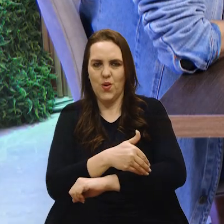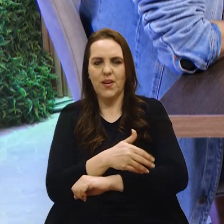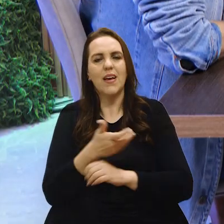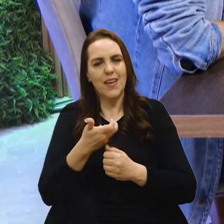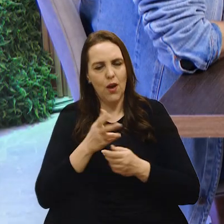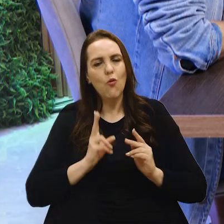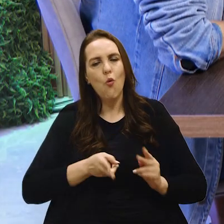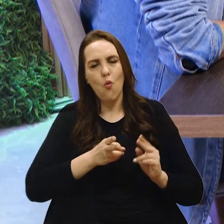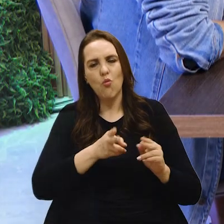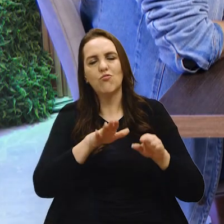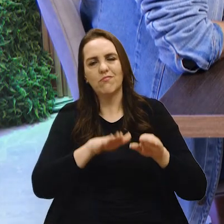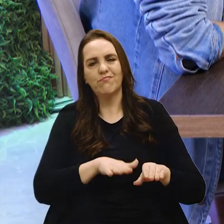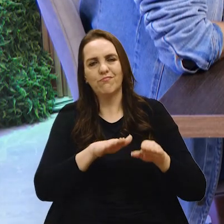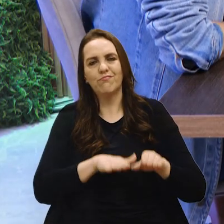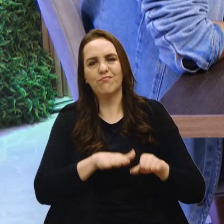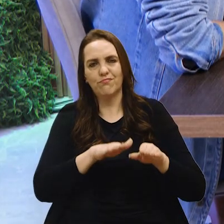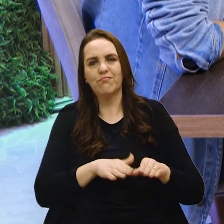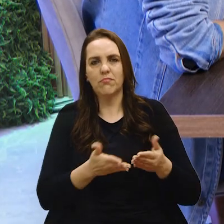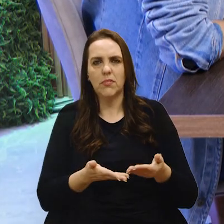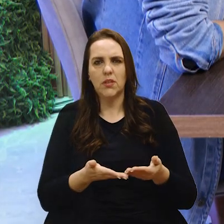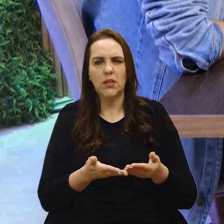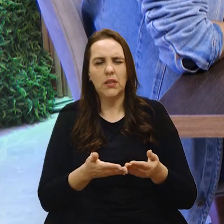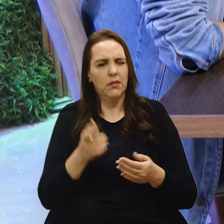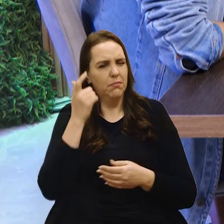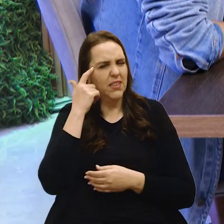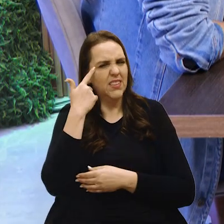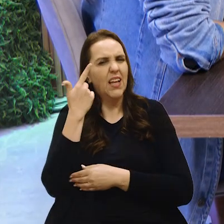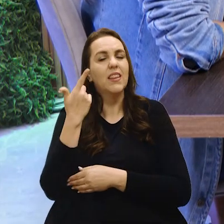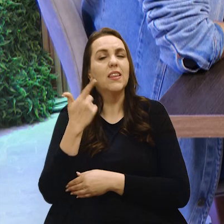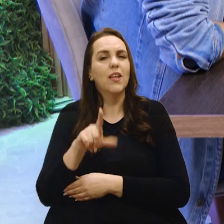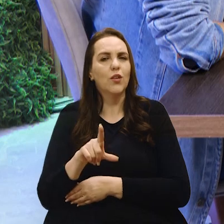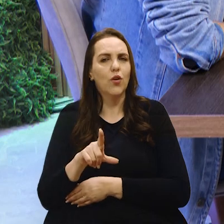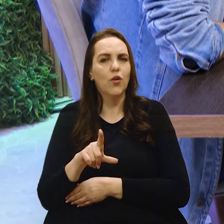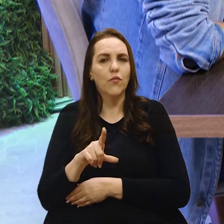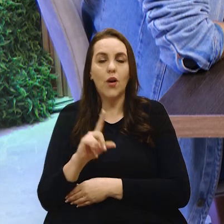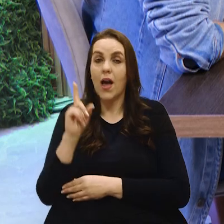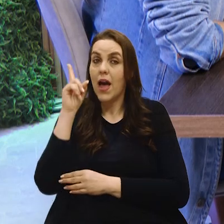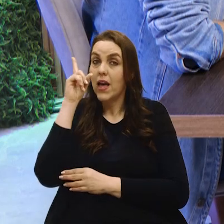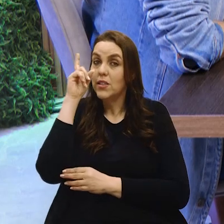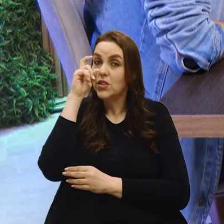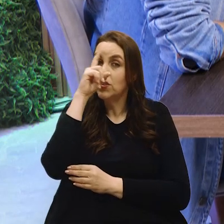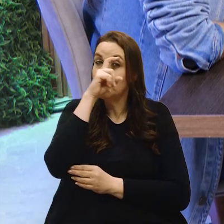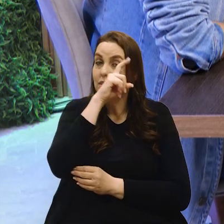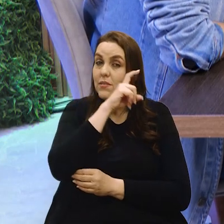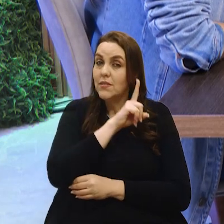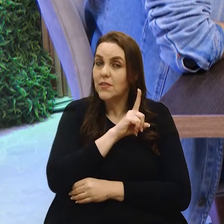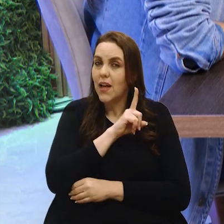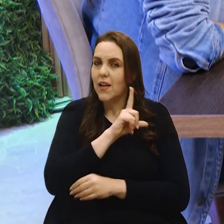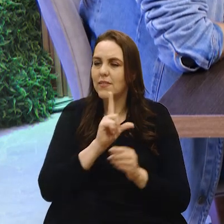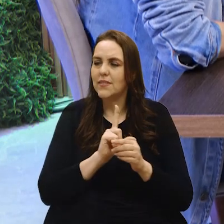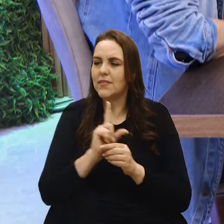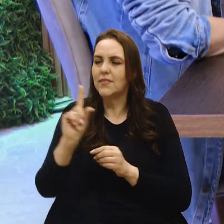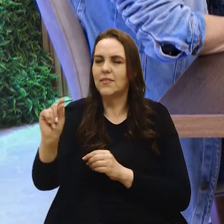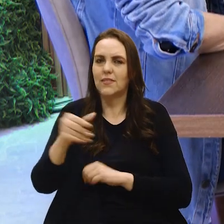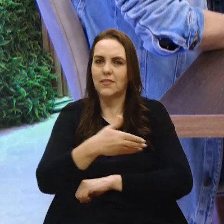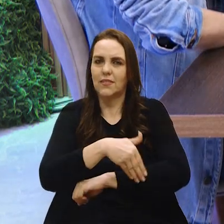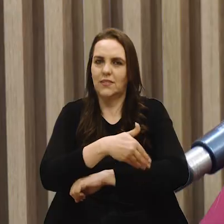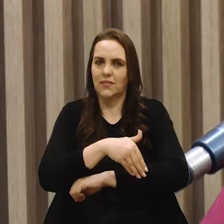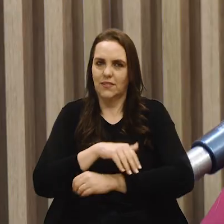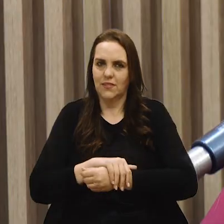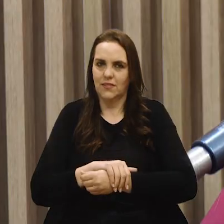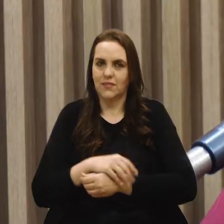gente teria que repensar essa frase, mas a dificuldade que é sair das ruas. Esse modo